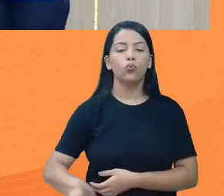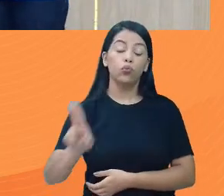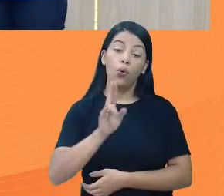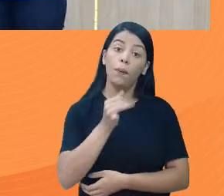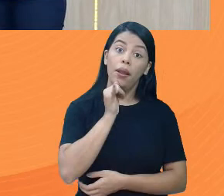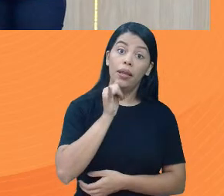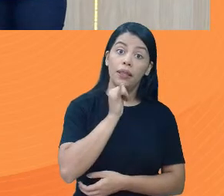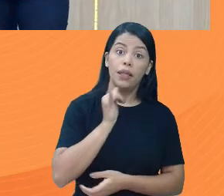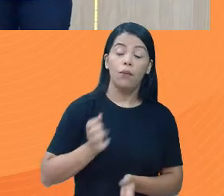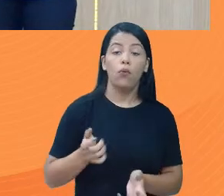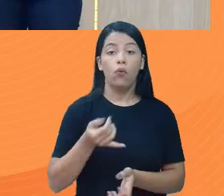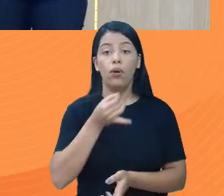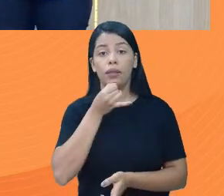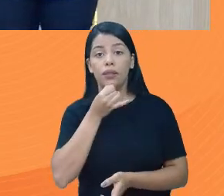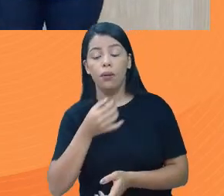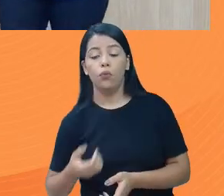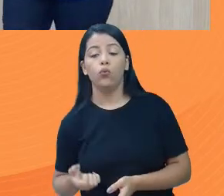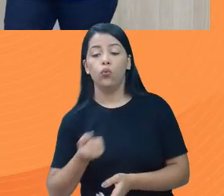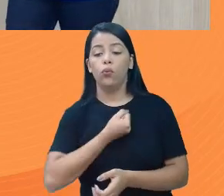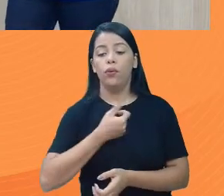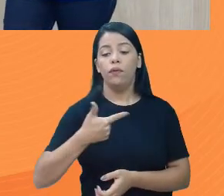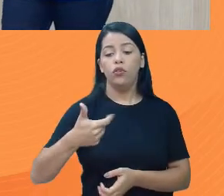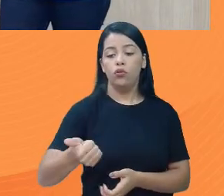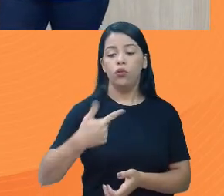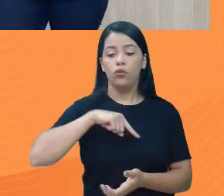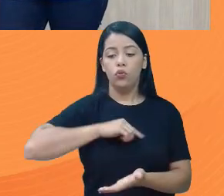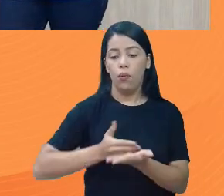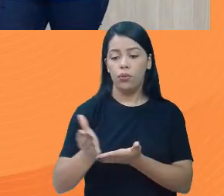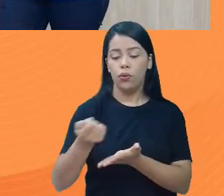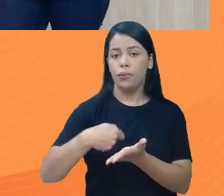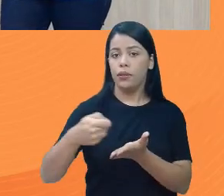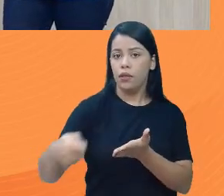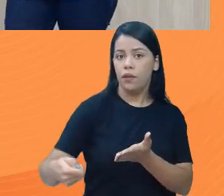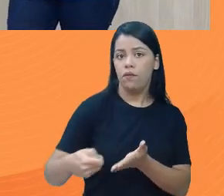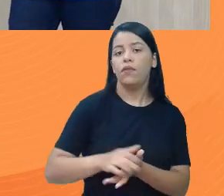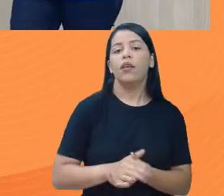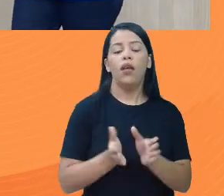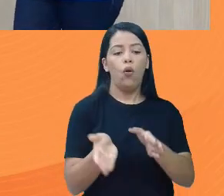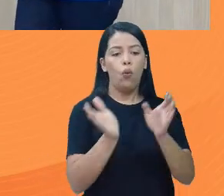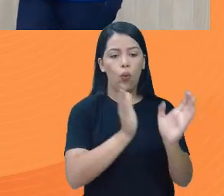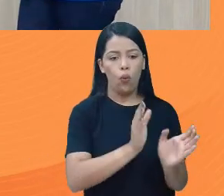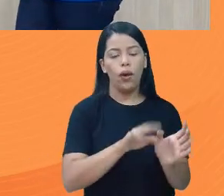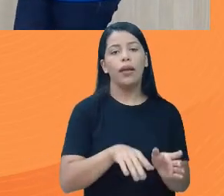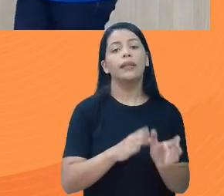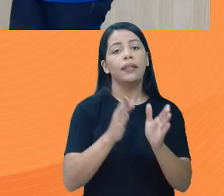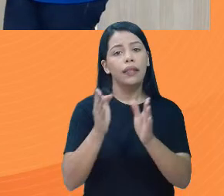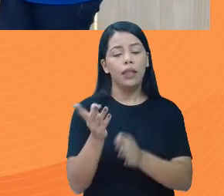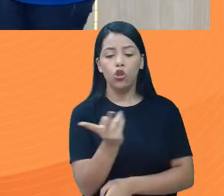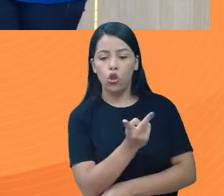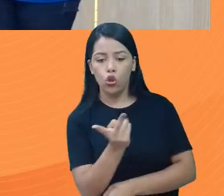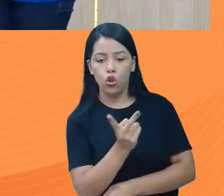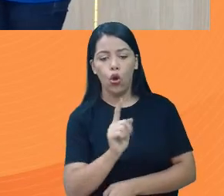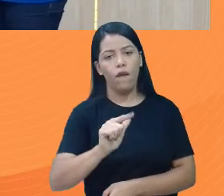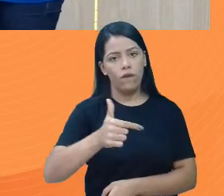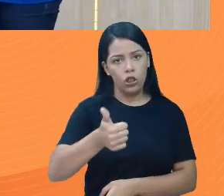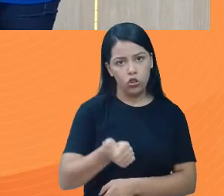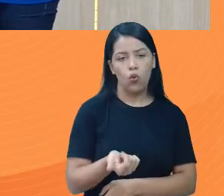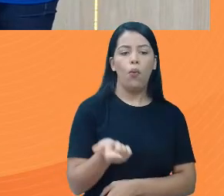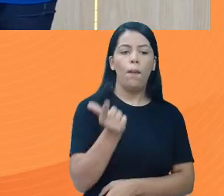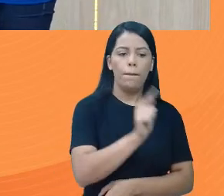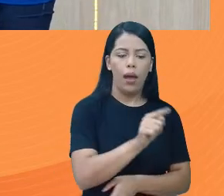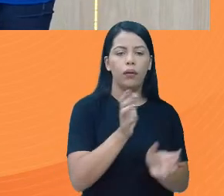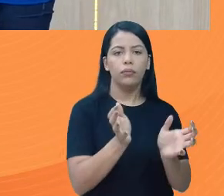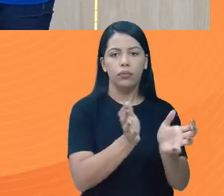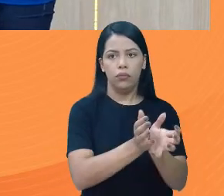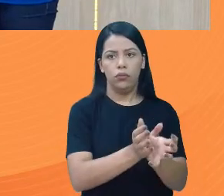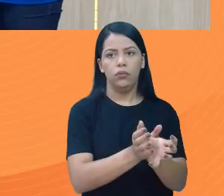21 e começamos a utilizar para escrever tanto os múltiplos quanto os divisores do número 21, tá certo? No caso do número